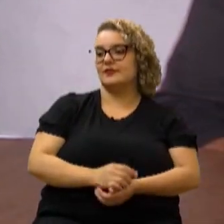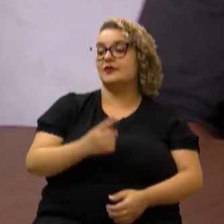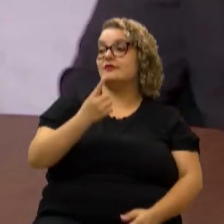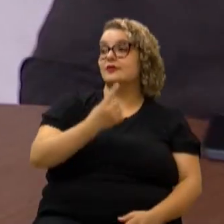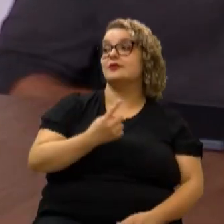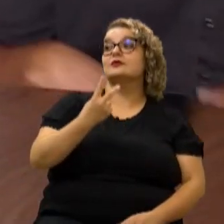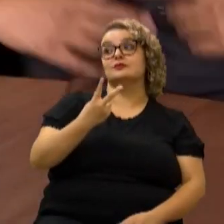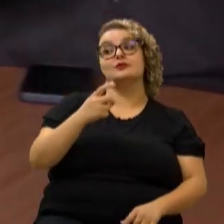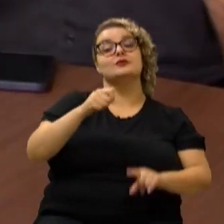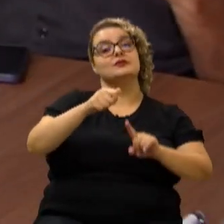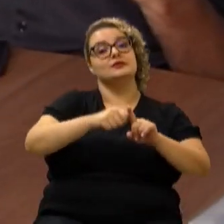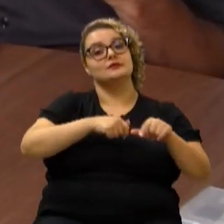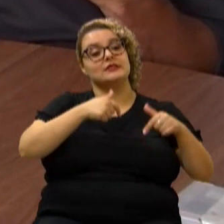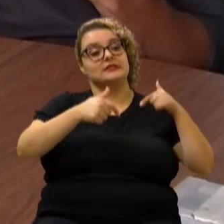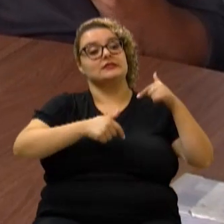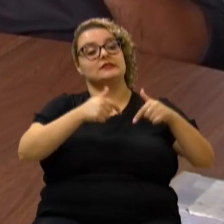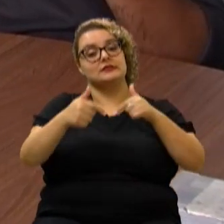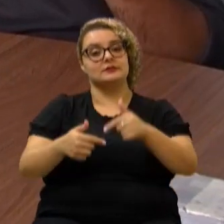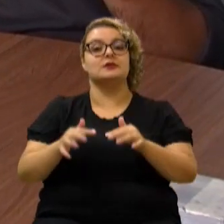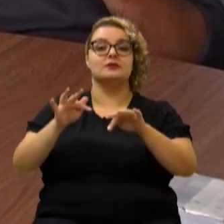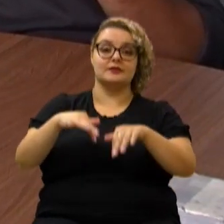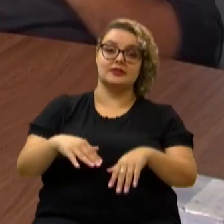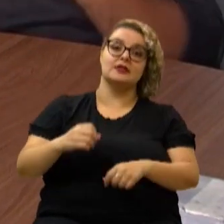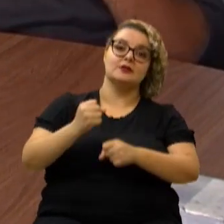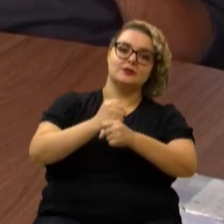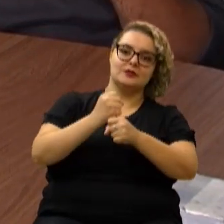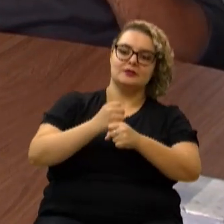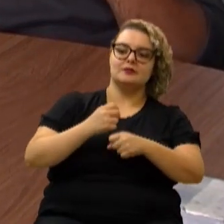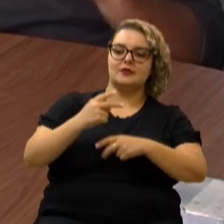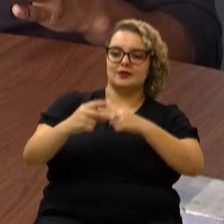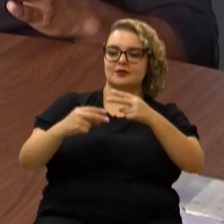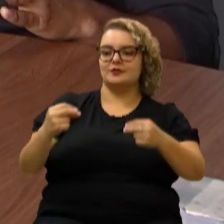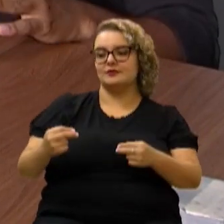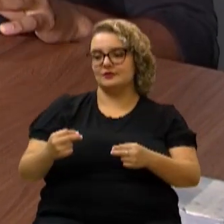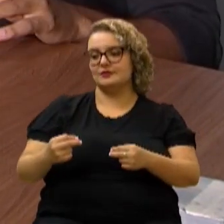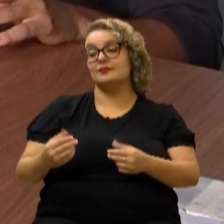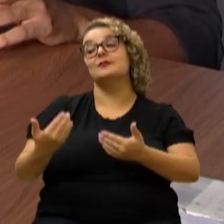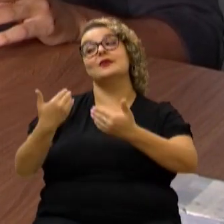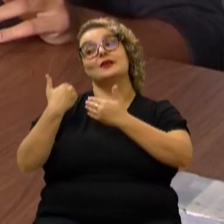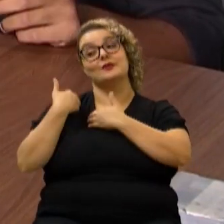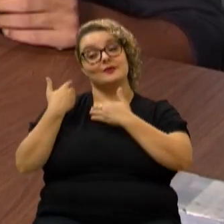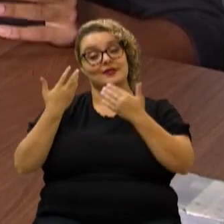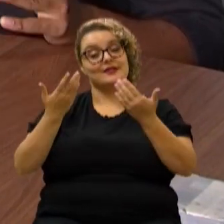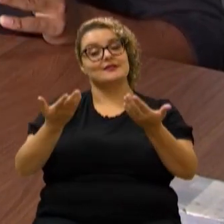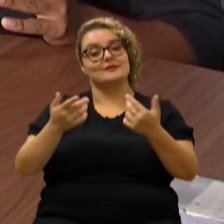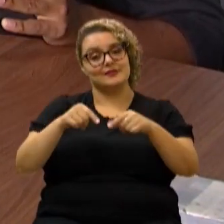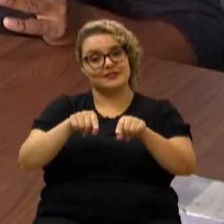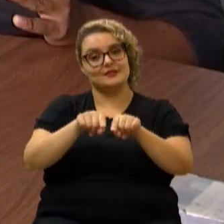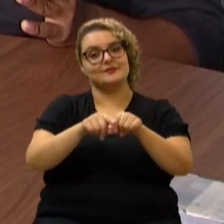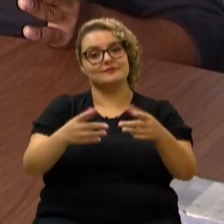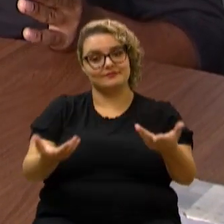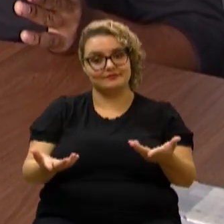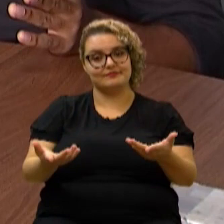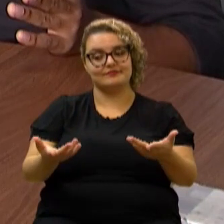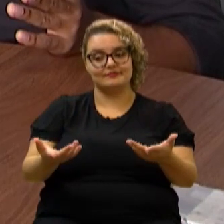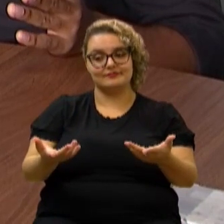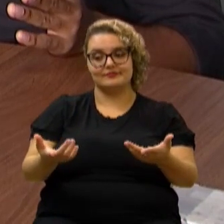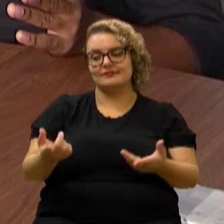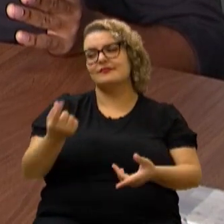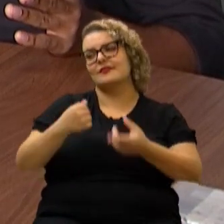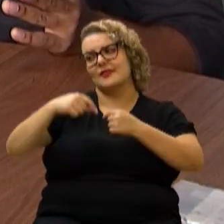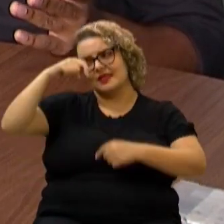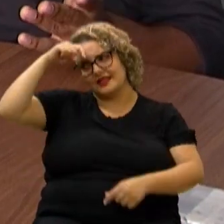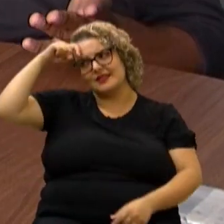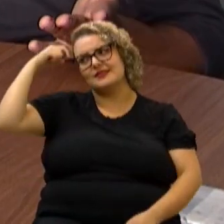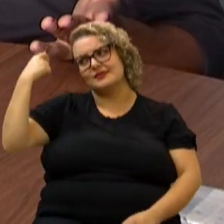compra. Foram 12 meses, né, gente, trabalhando para chegar no final do ano, se dar um presente, mas com responsabilidade. Afinal